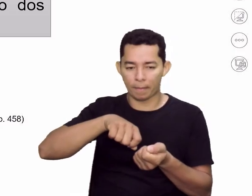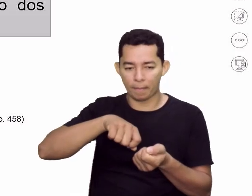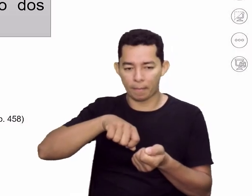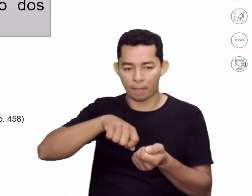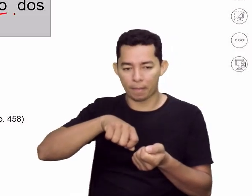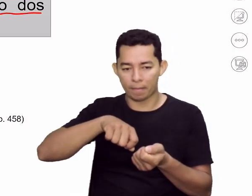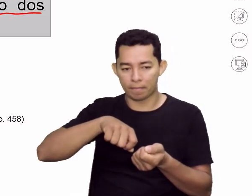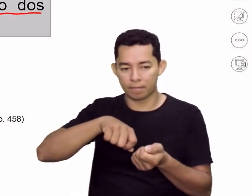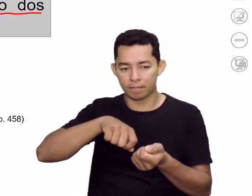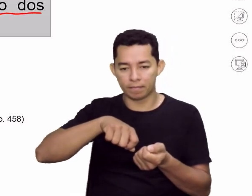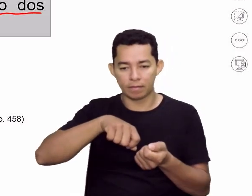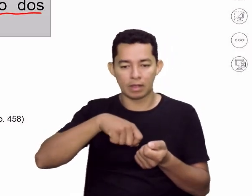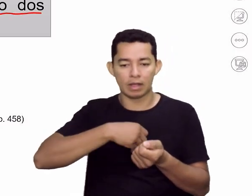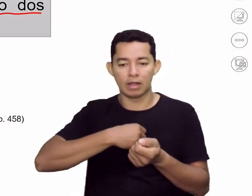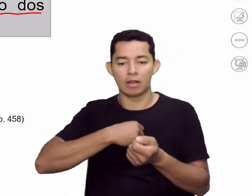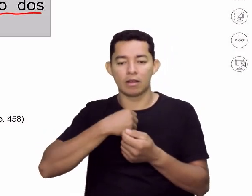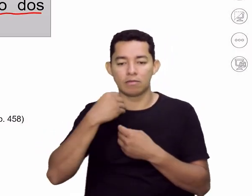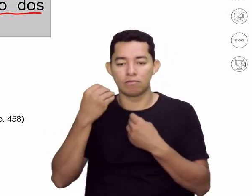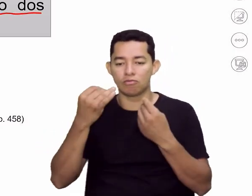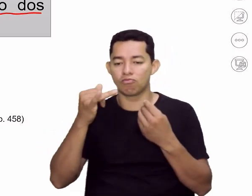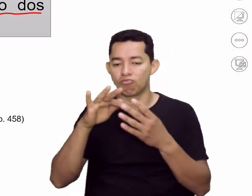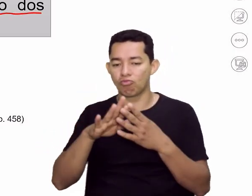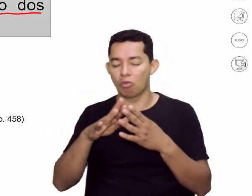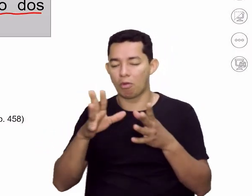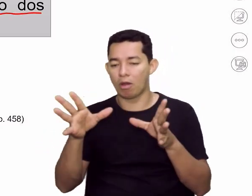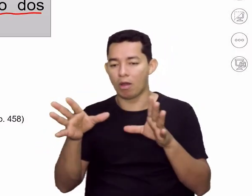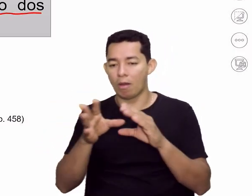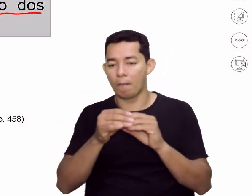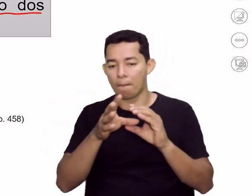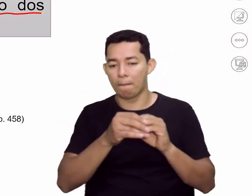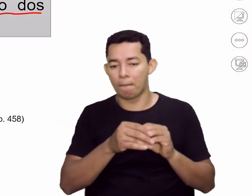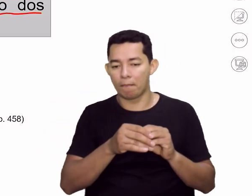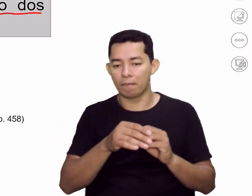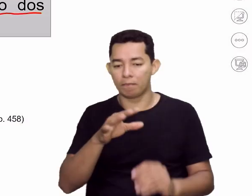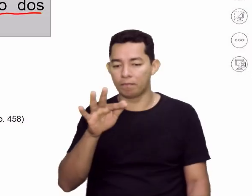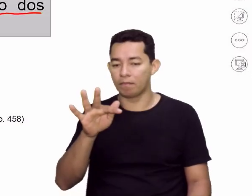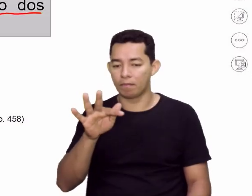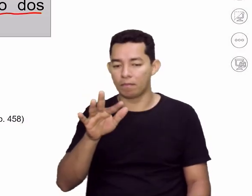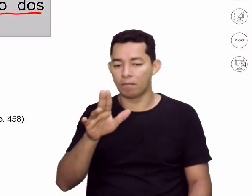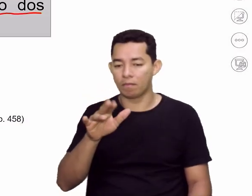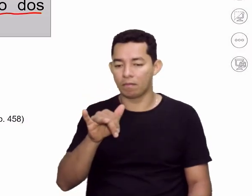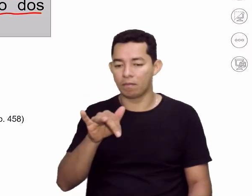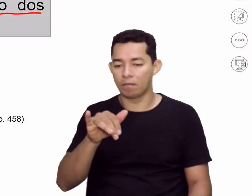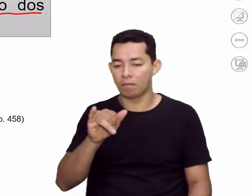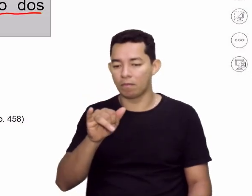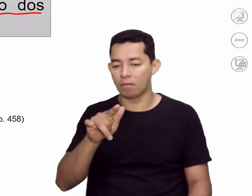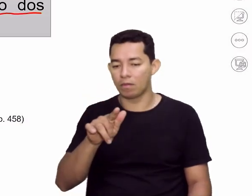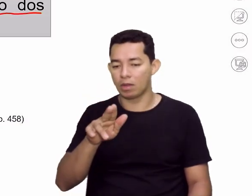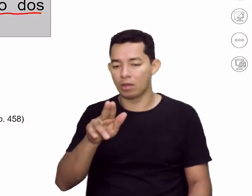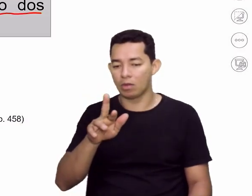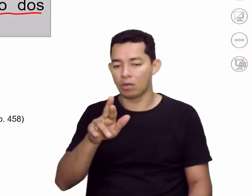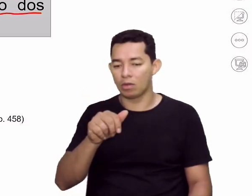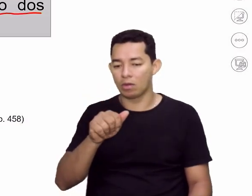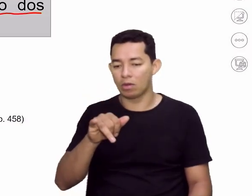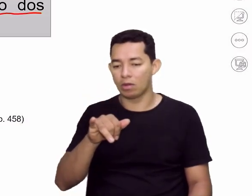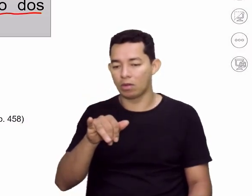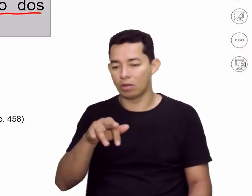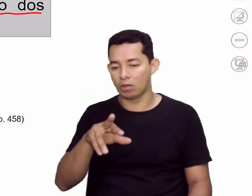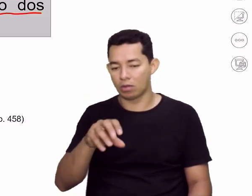1950, rumo à incorporação dos elementos figurativos. Foi trabalhando com essa tinta aí, né? Então,